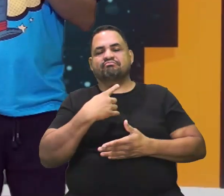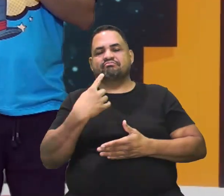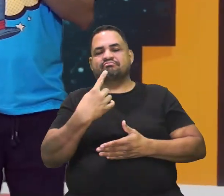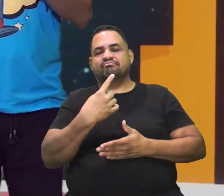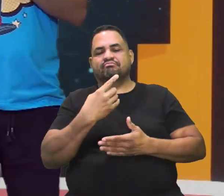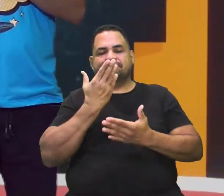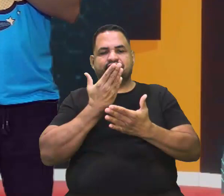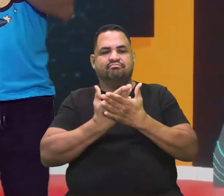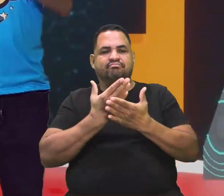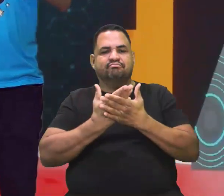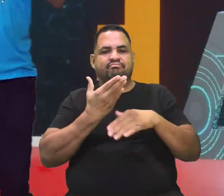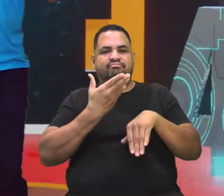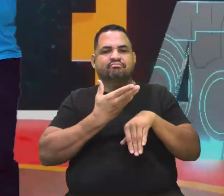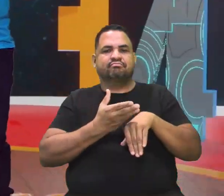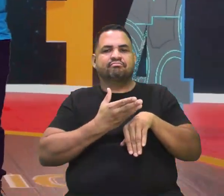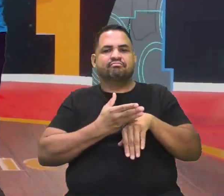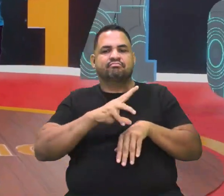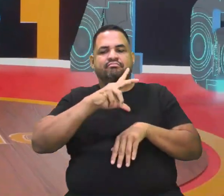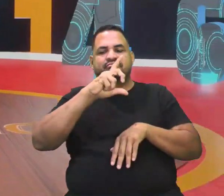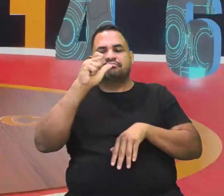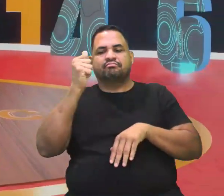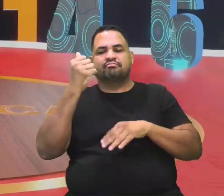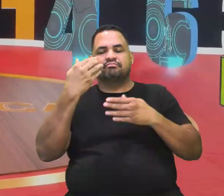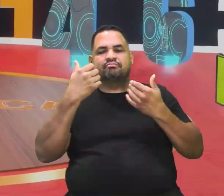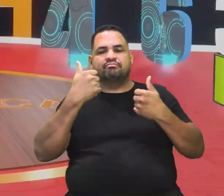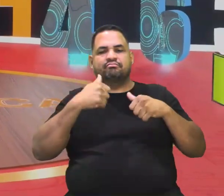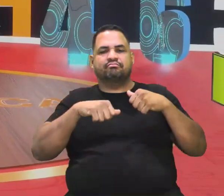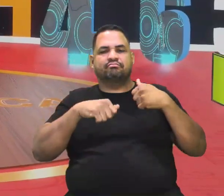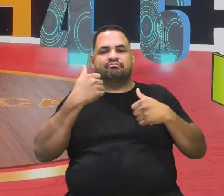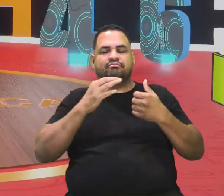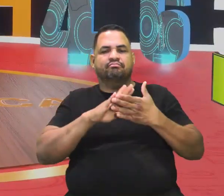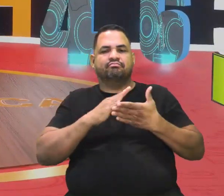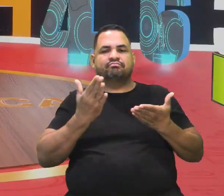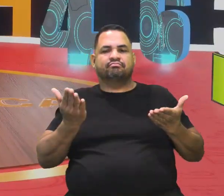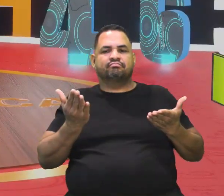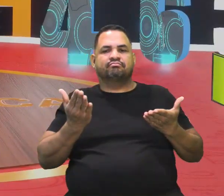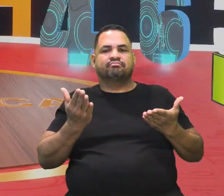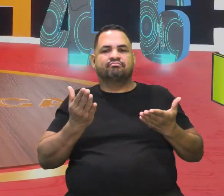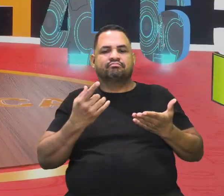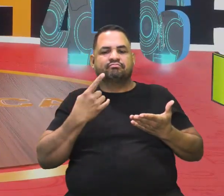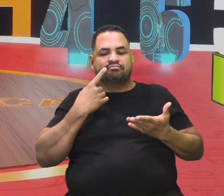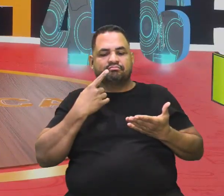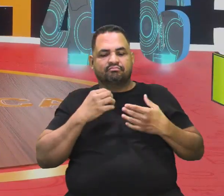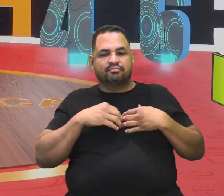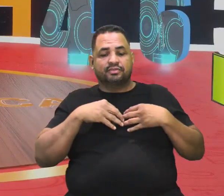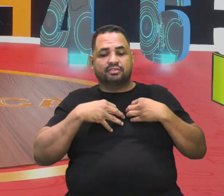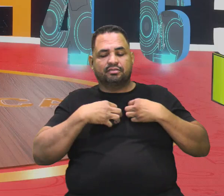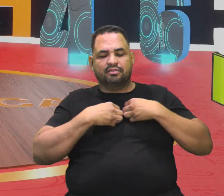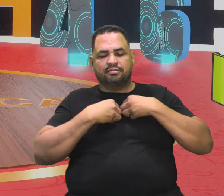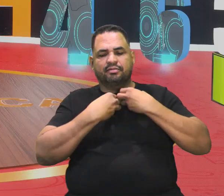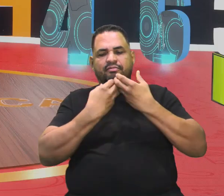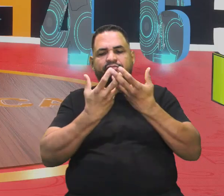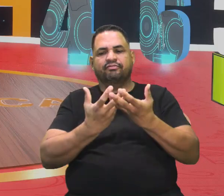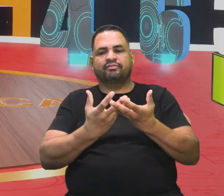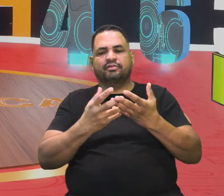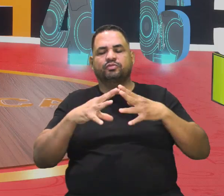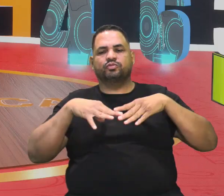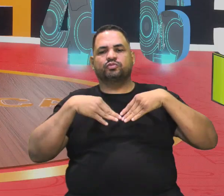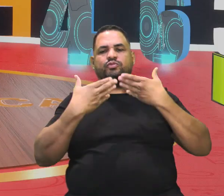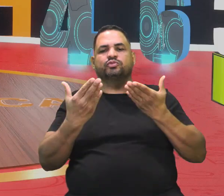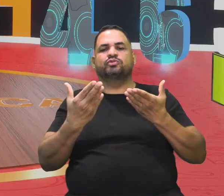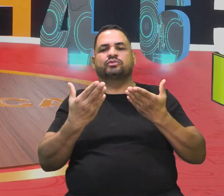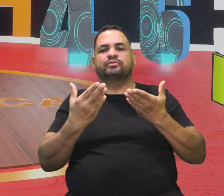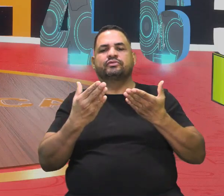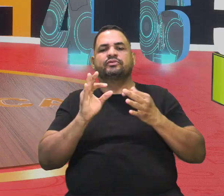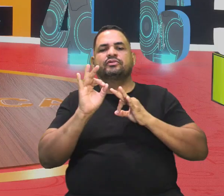em prática. E o dia da avaliação é o dia em que você vai só externar tudo aquilo que foi construído durante